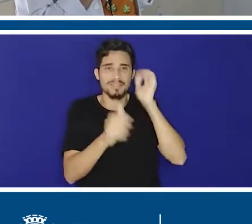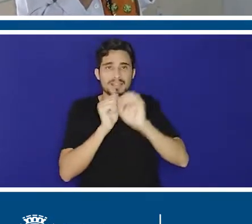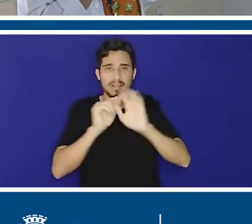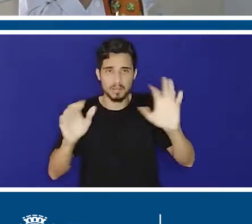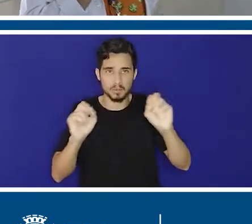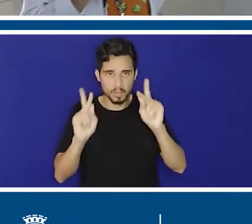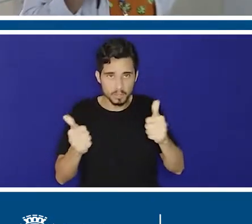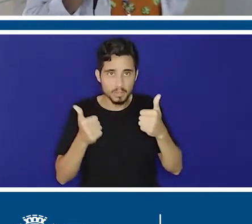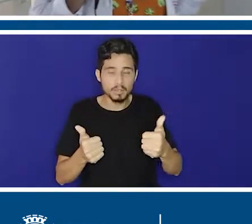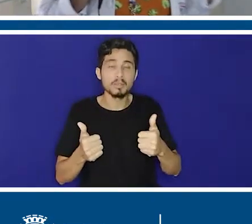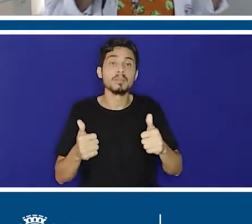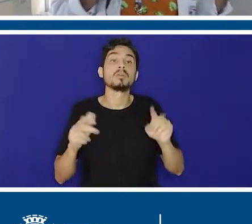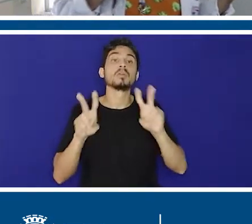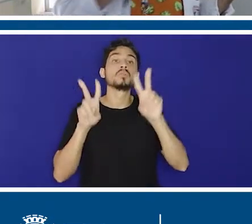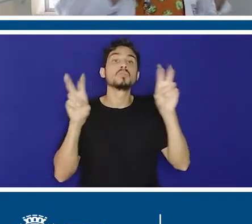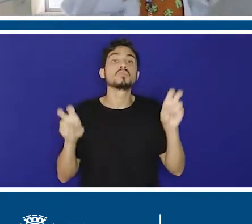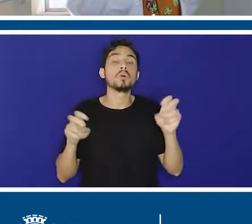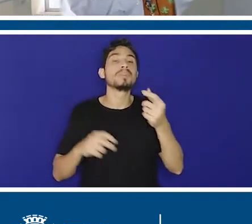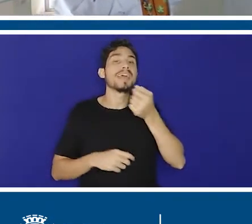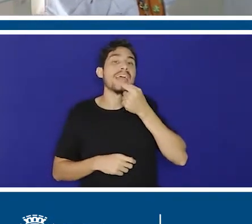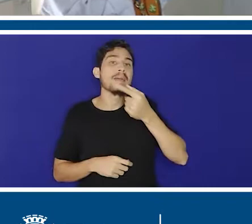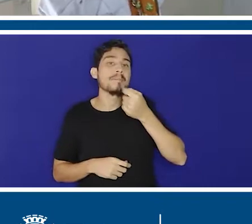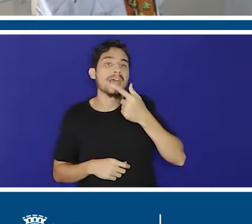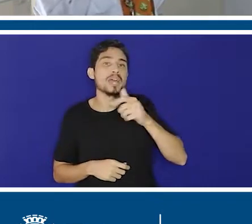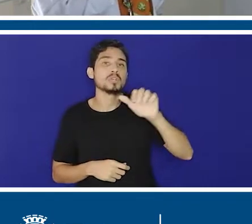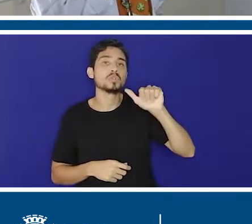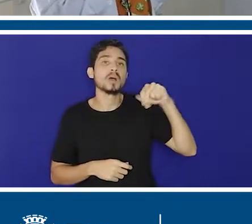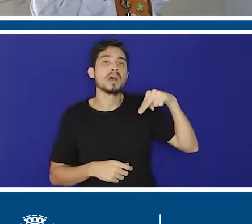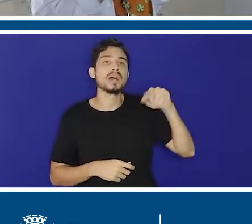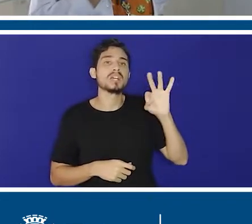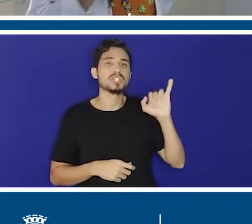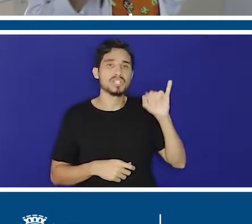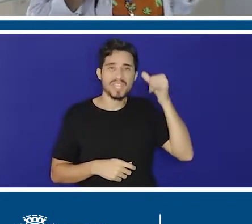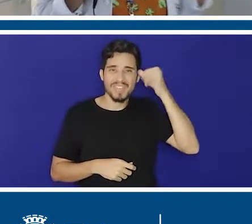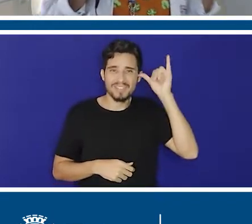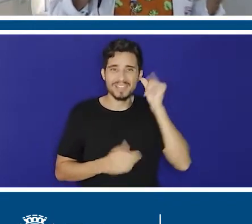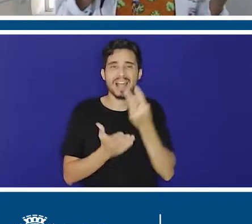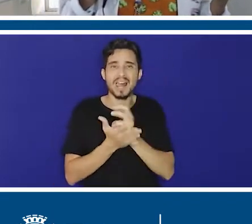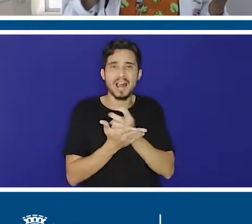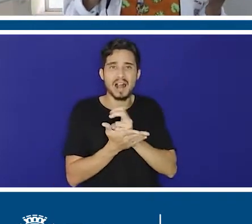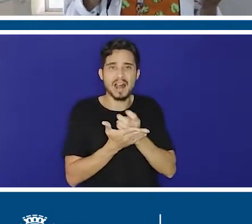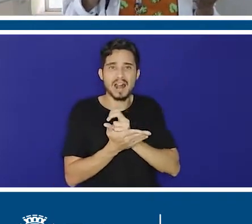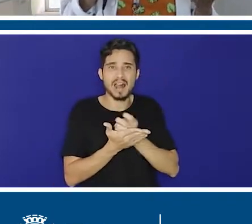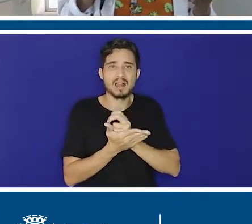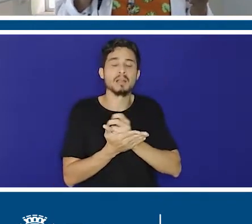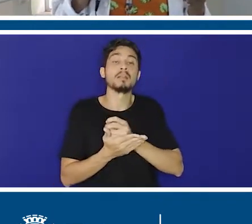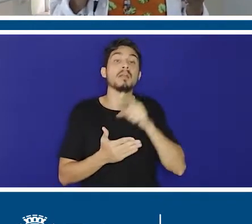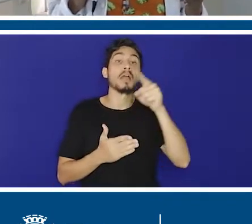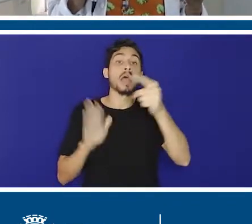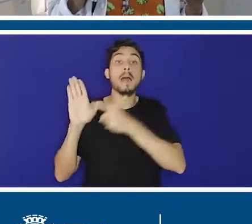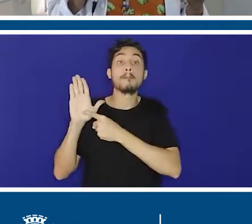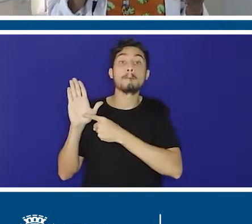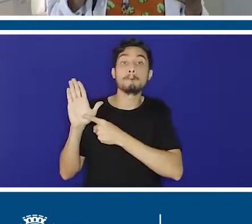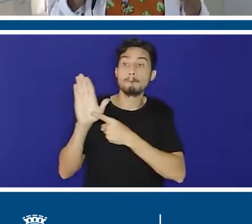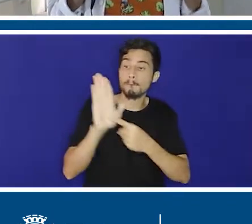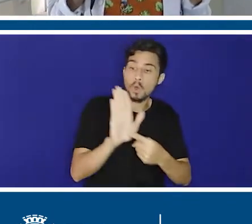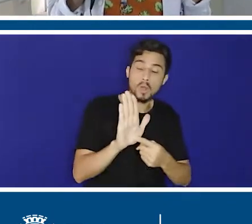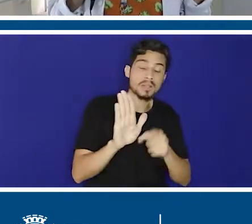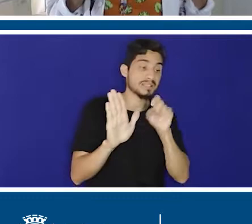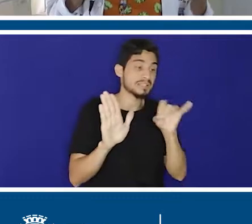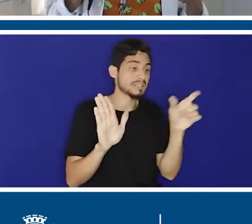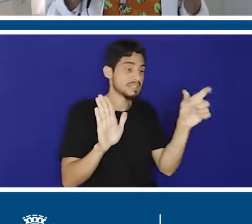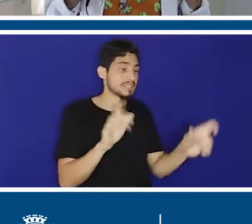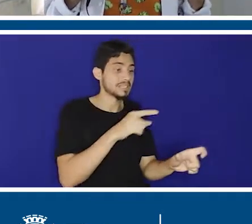né? Bom, em relação aos anticonvulsivantes, né? Tá ali, a primeira indicação é a epilepsia, mas